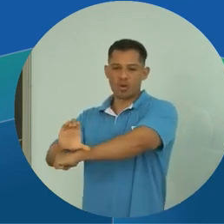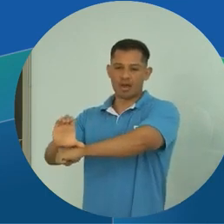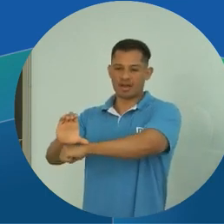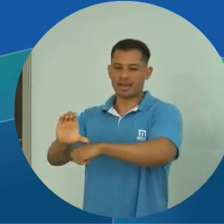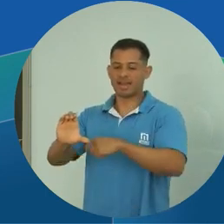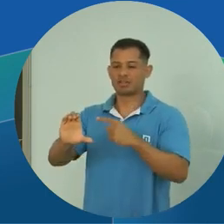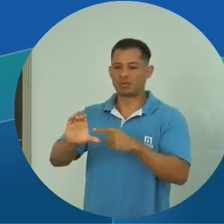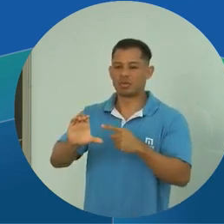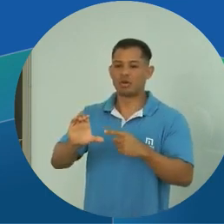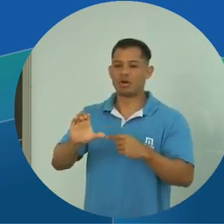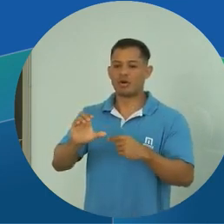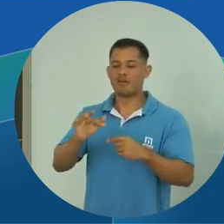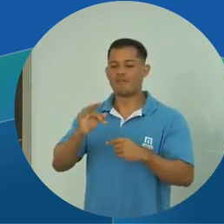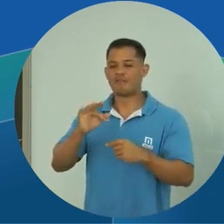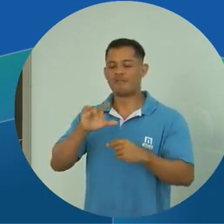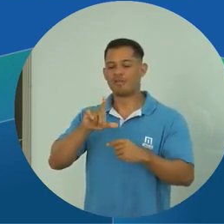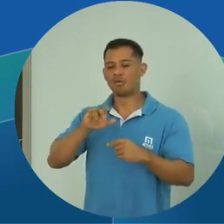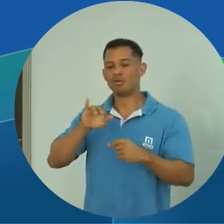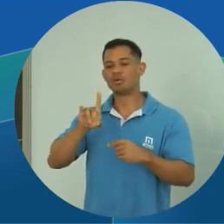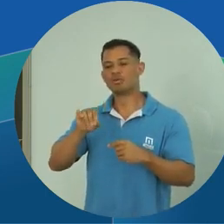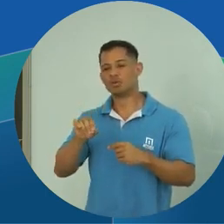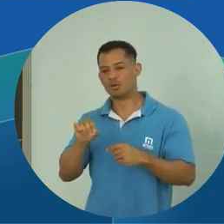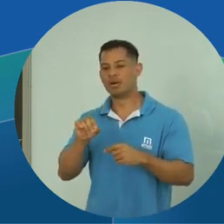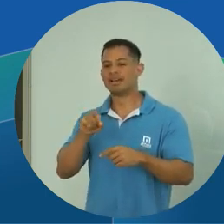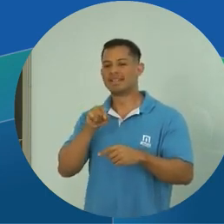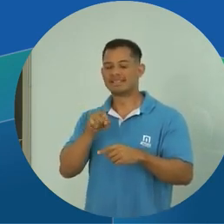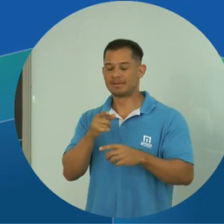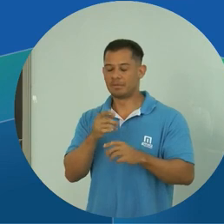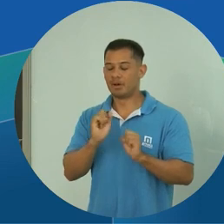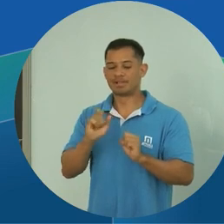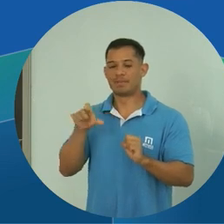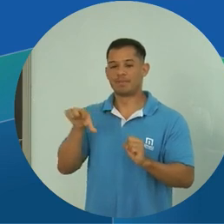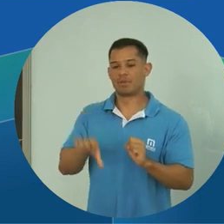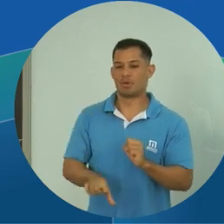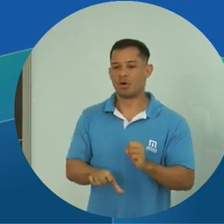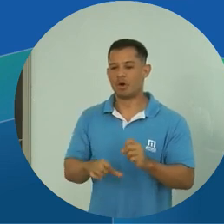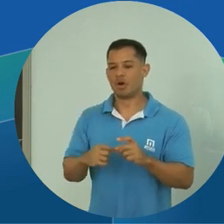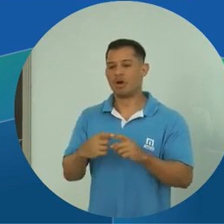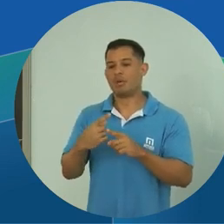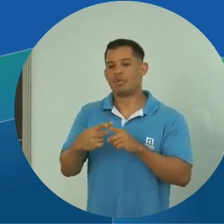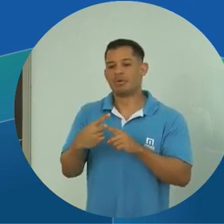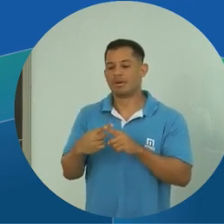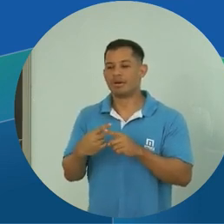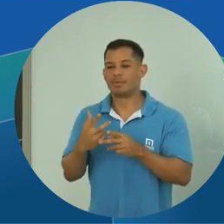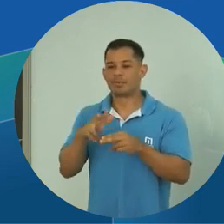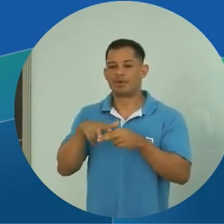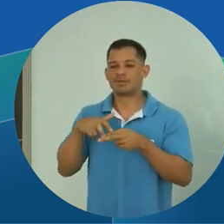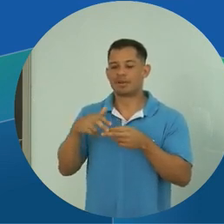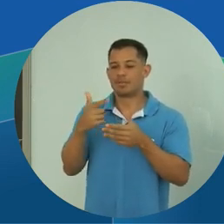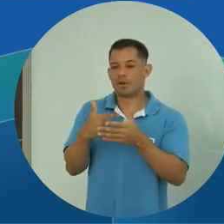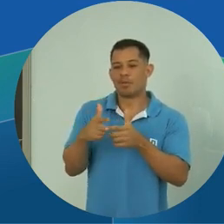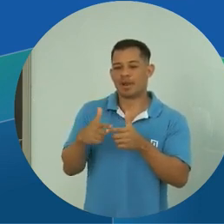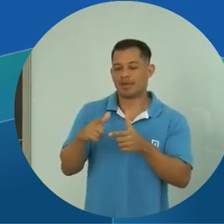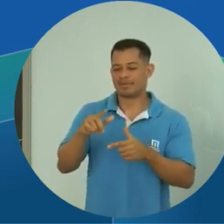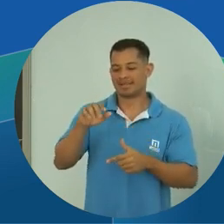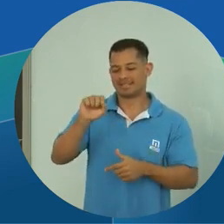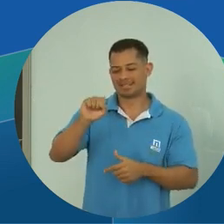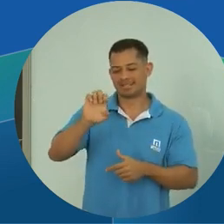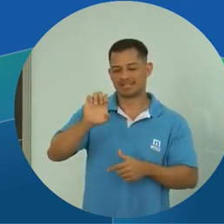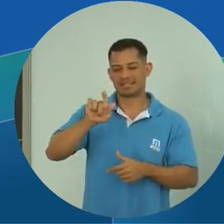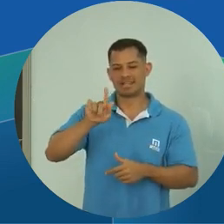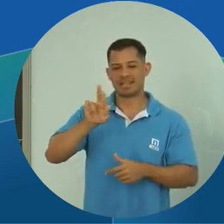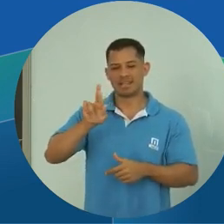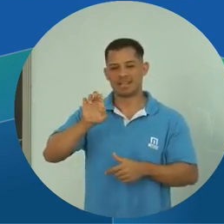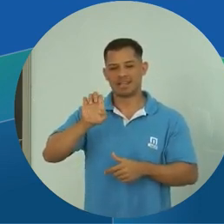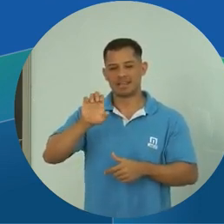slump, e isso pode ser pior, né? Porque a gente pode ter problemas de segregação, ou então concretos muito firmes, que eles também